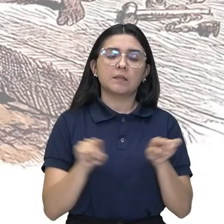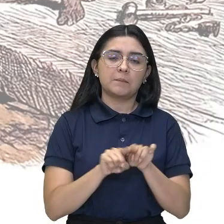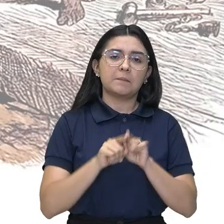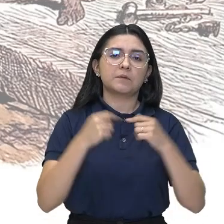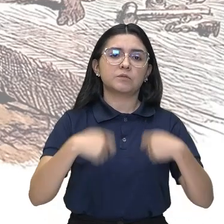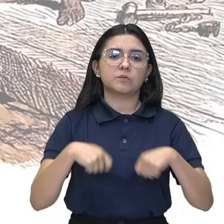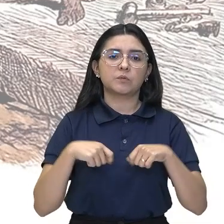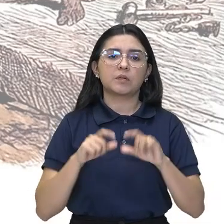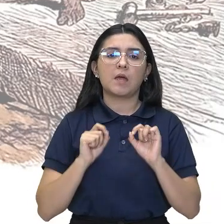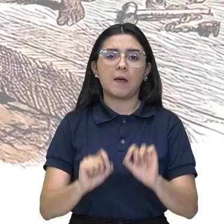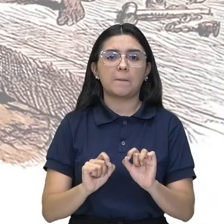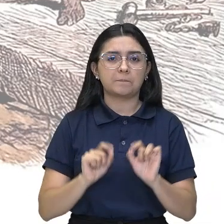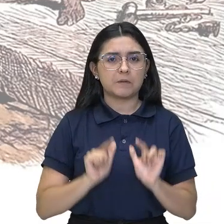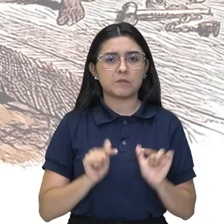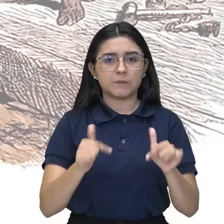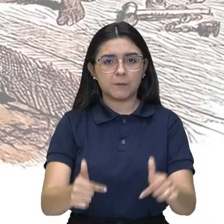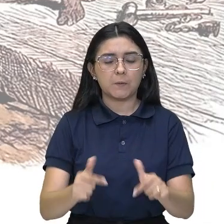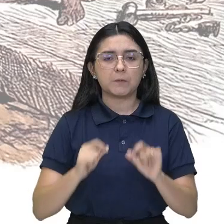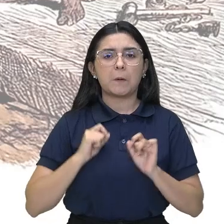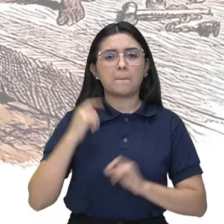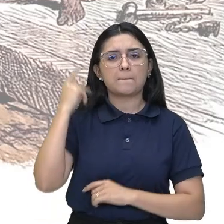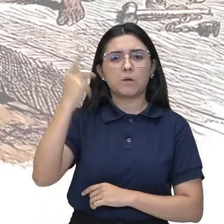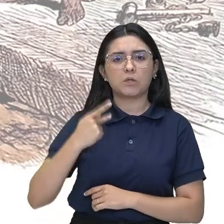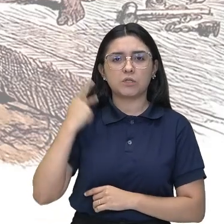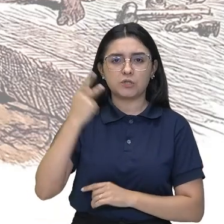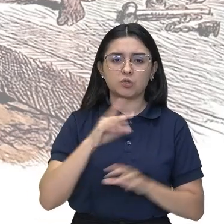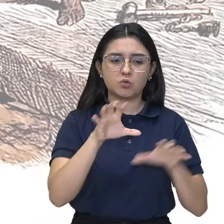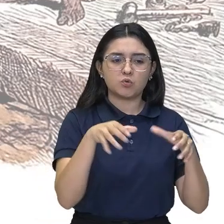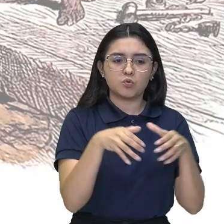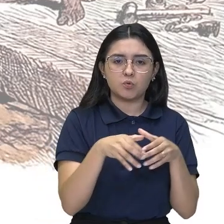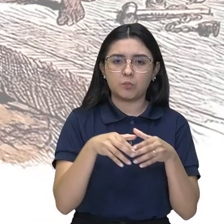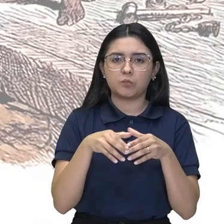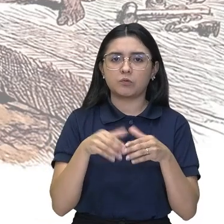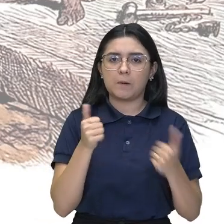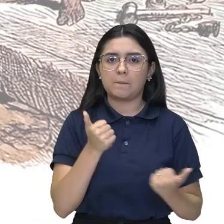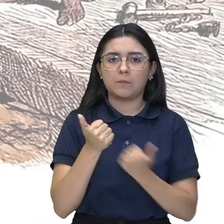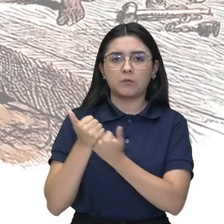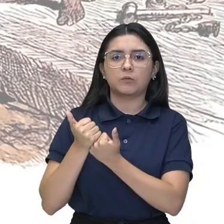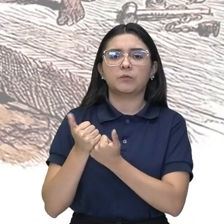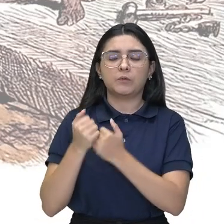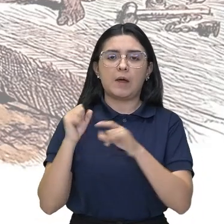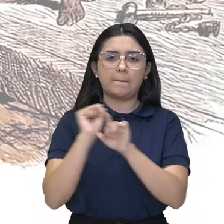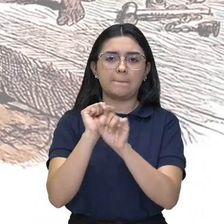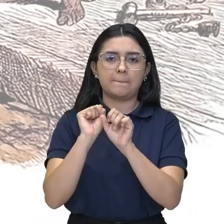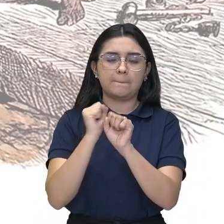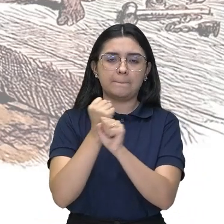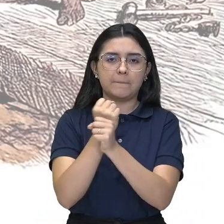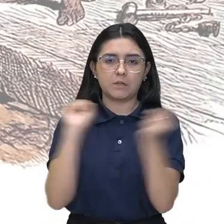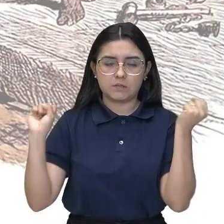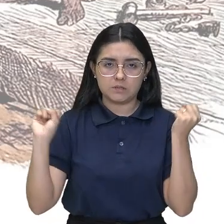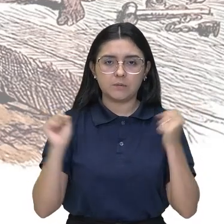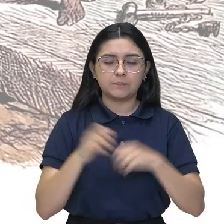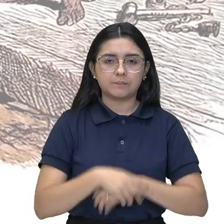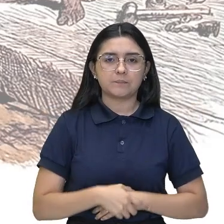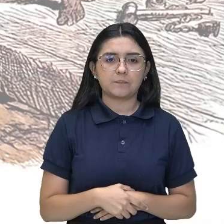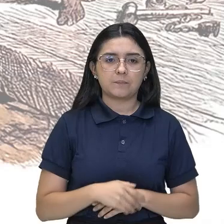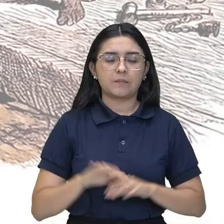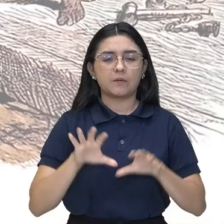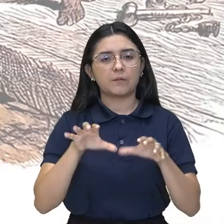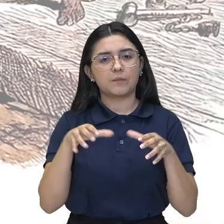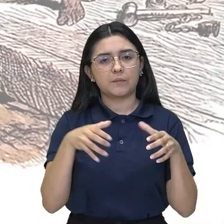movimentação política de grupos defensores da abolição. Então, ele foi